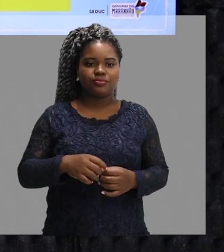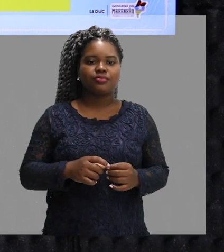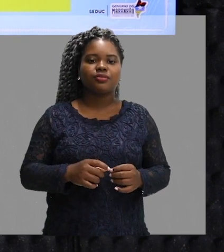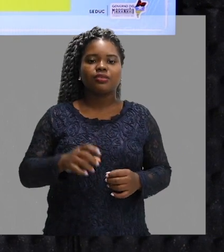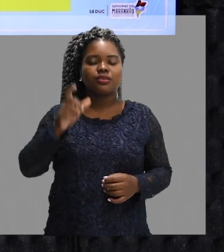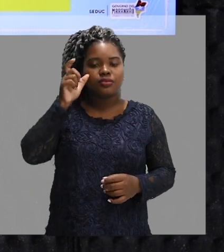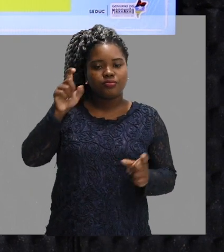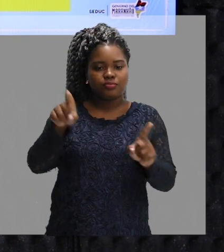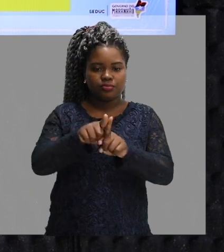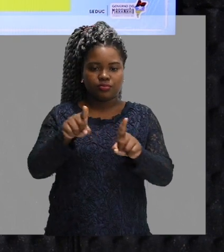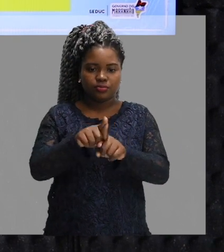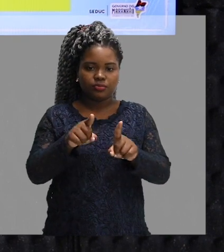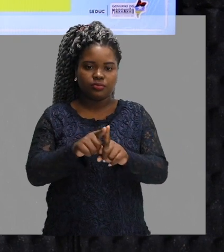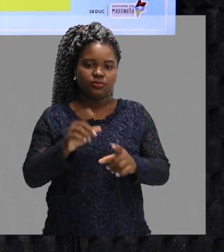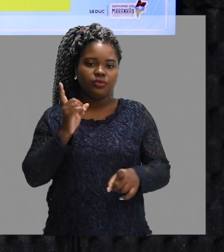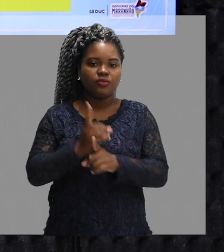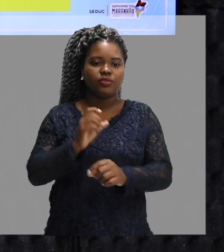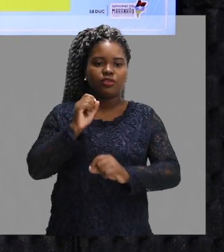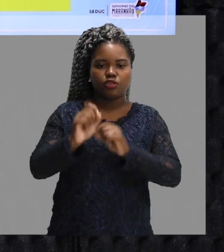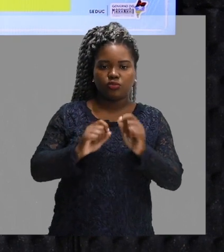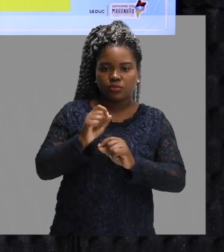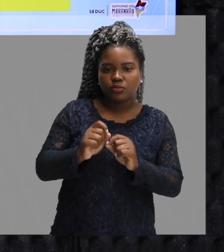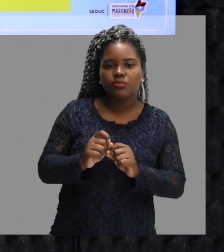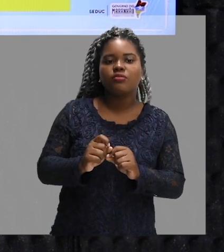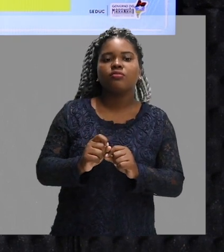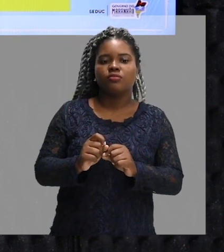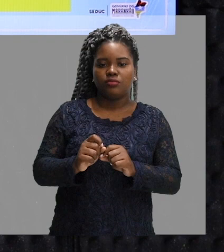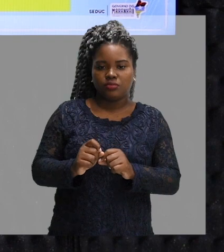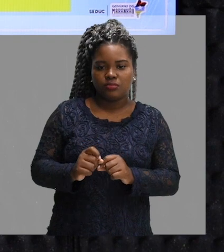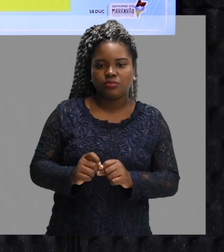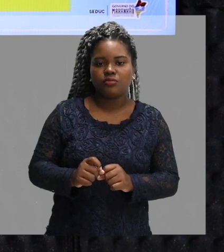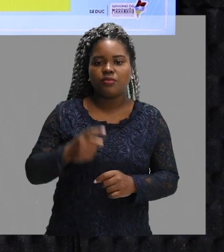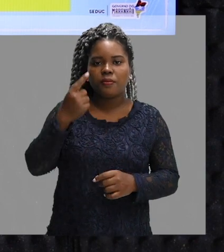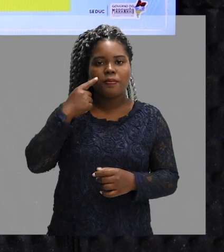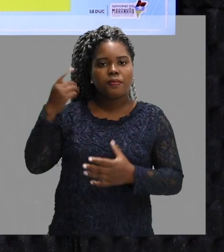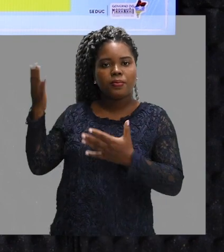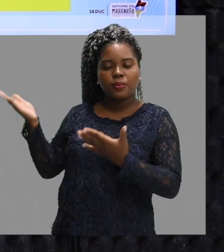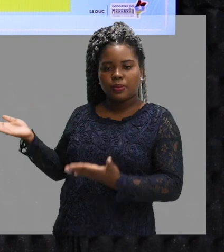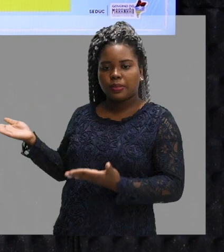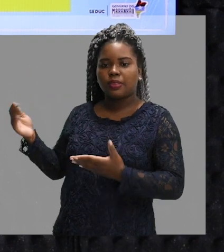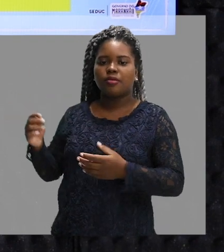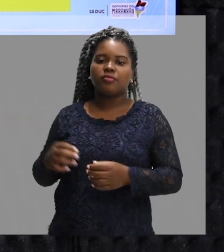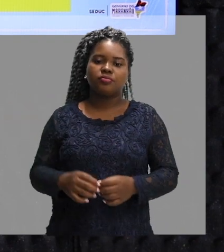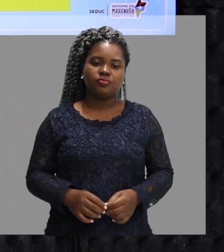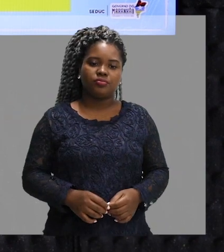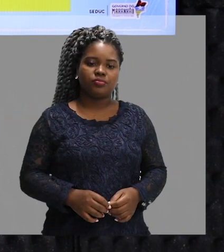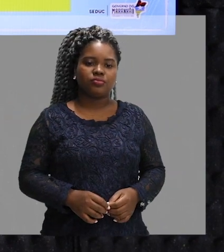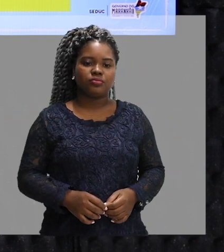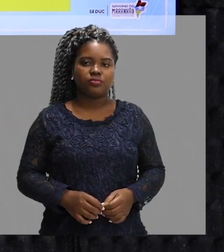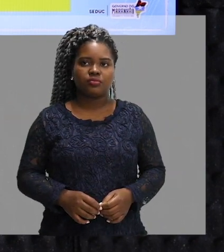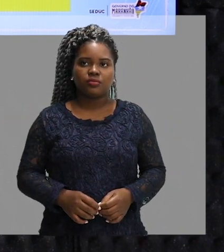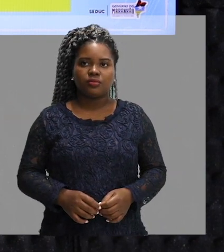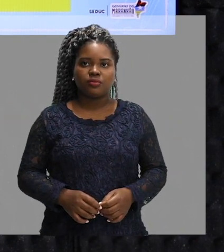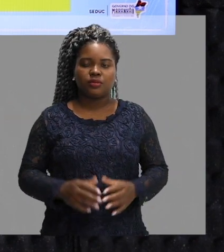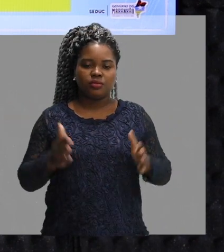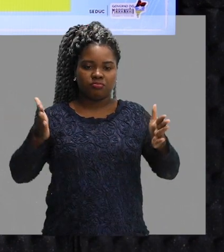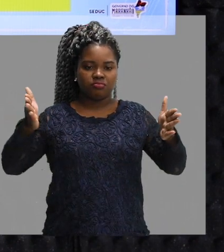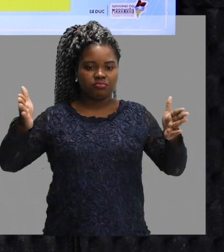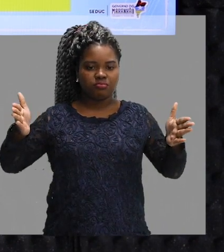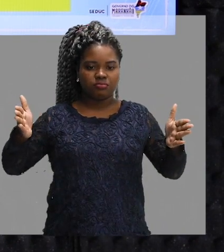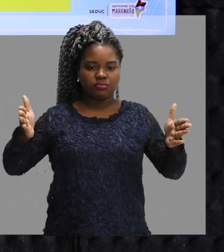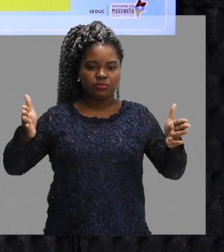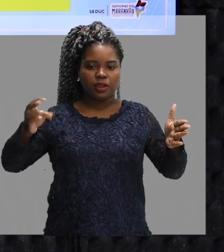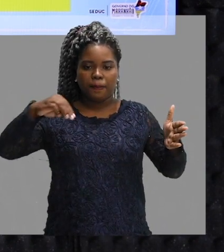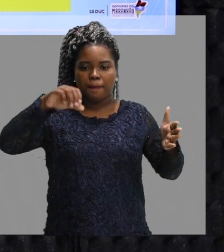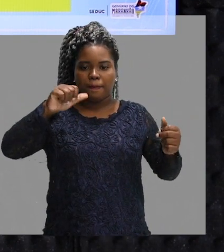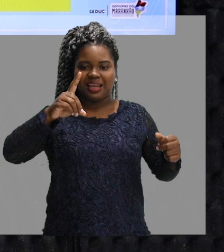interessante da Mesopotâmia é que foi encontrado o estandarte de U, ou o banner de U, que a gente pensa que é enorme, ele é mais ou menos isso aqui, ó. É